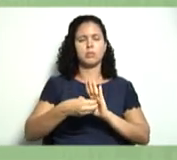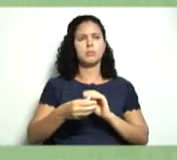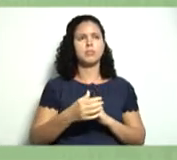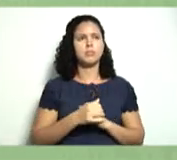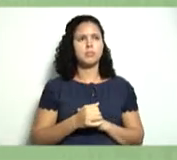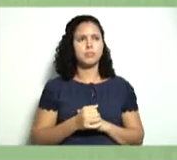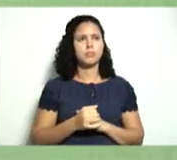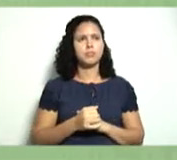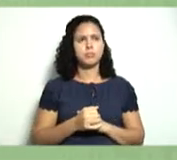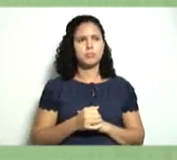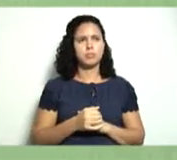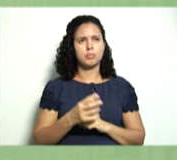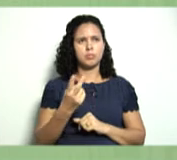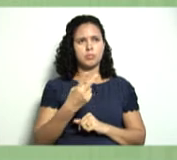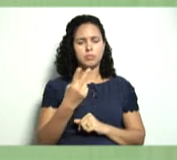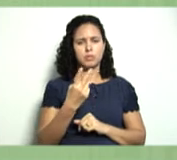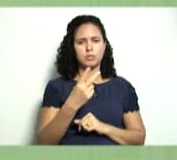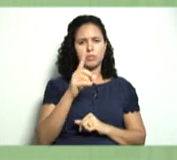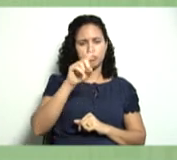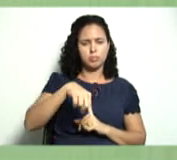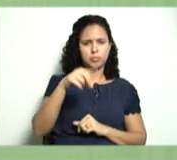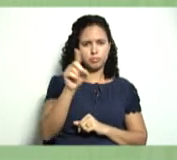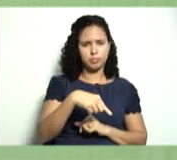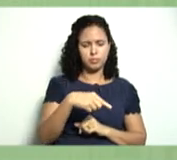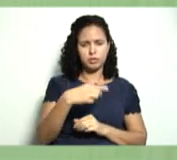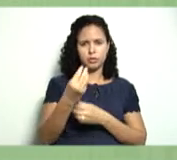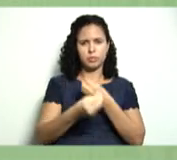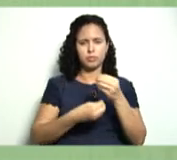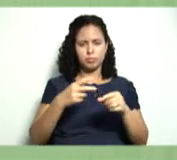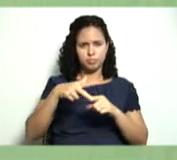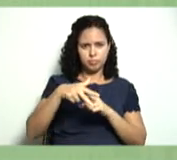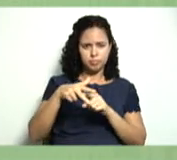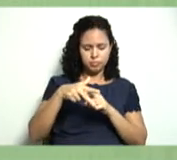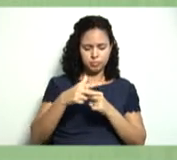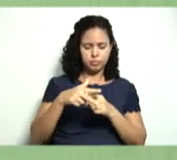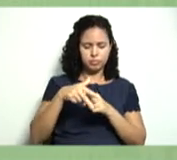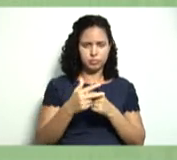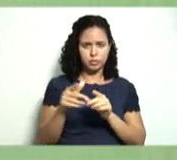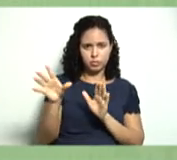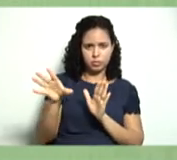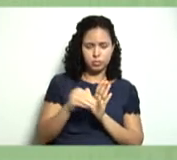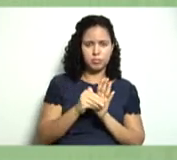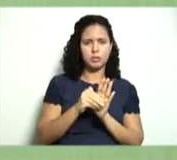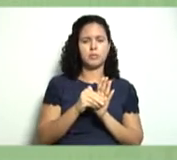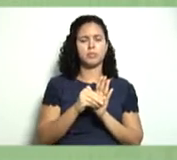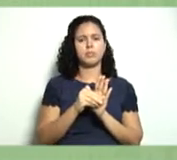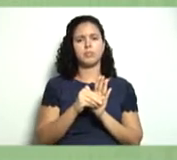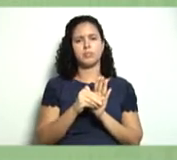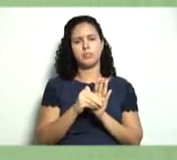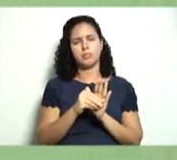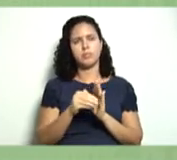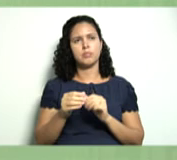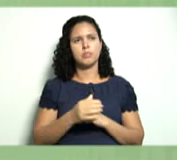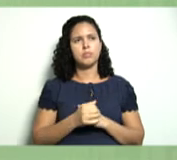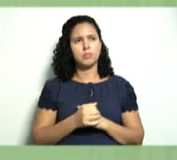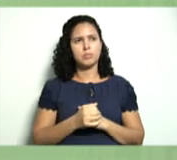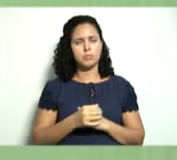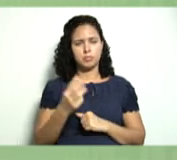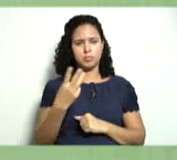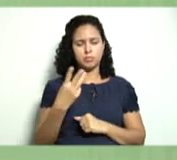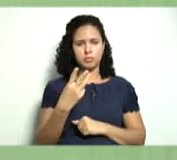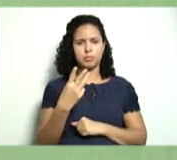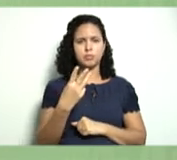marque a ferramenta que permite copiar formatações olha aí essa é importante em 3